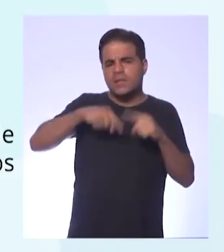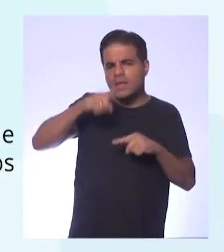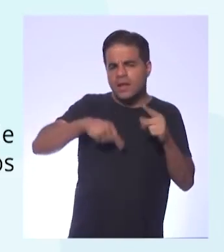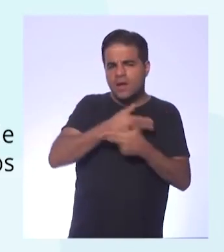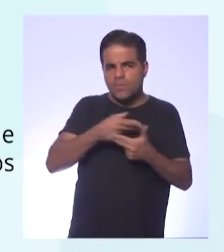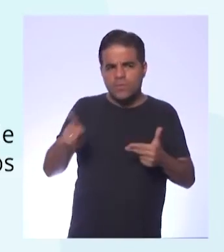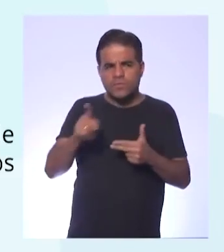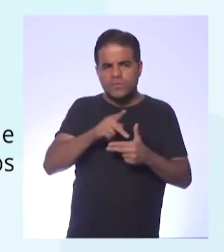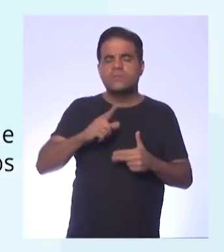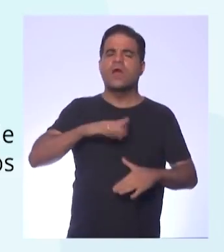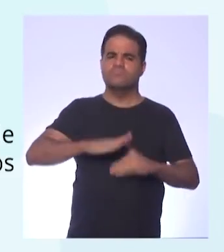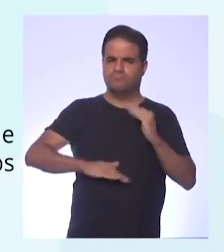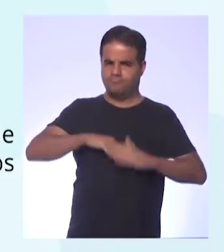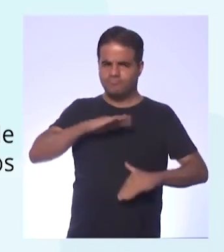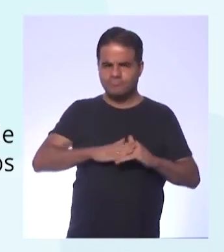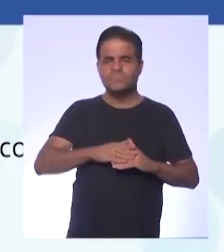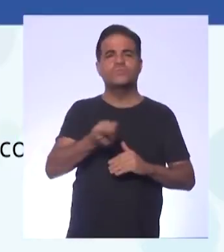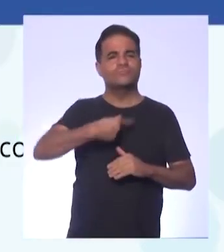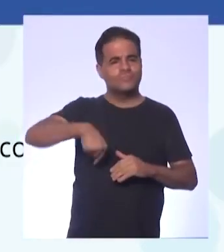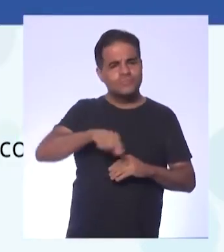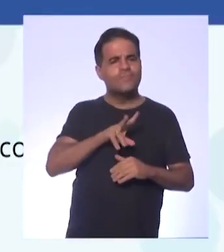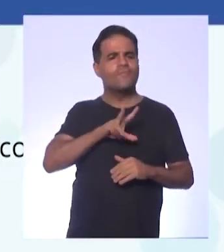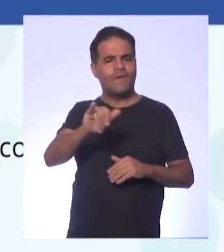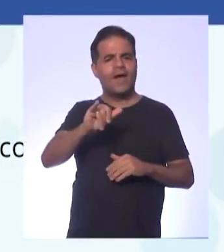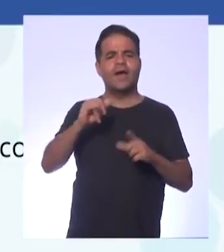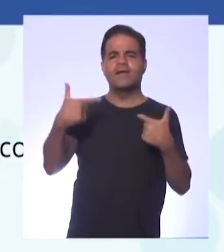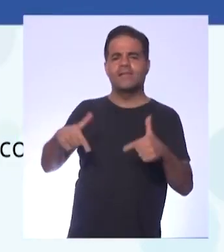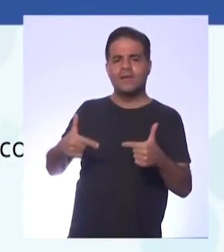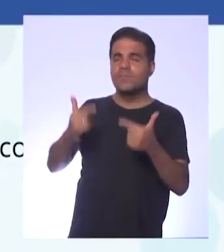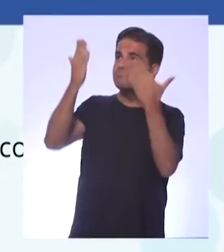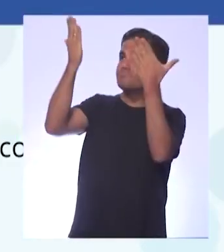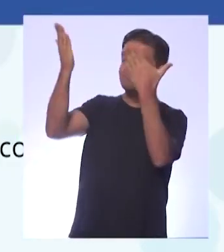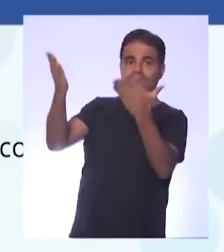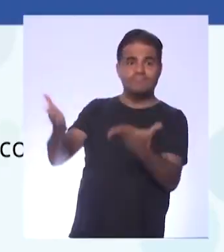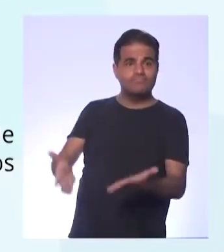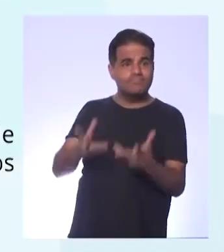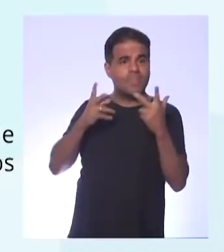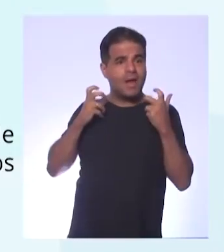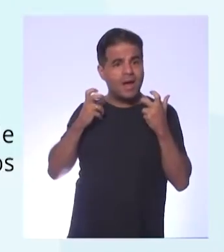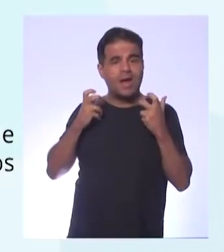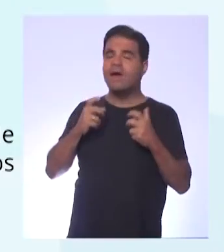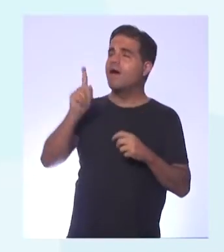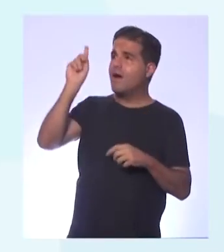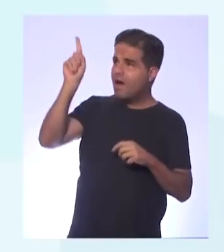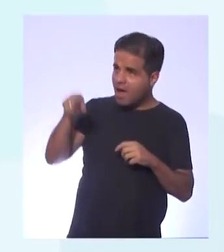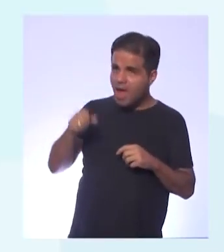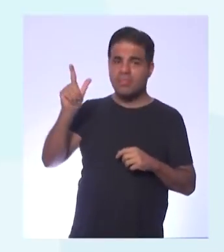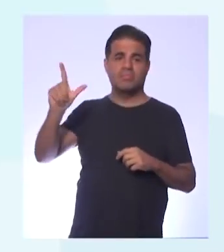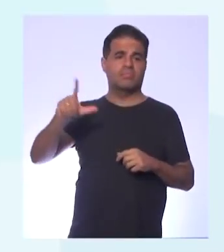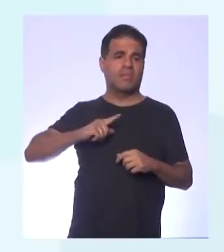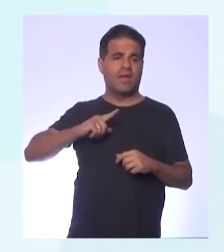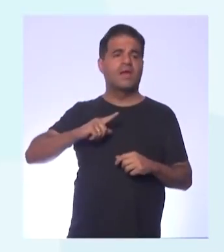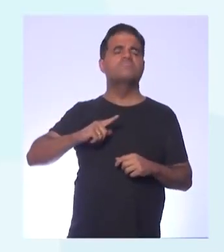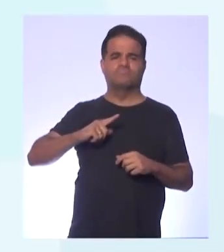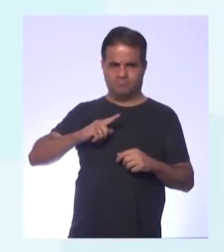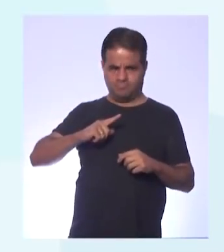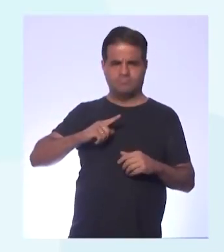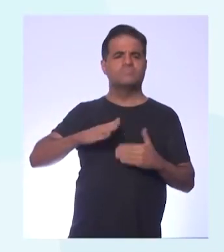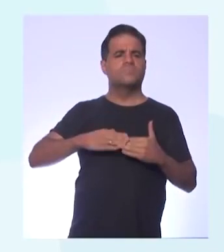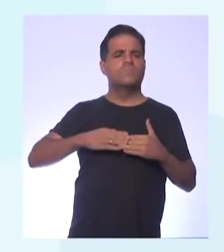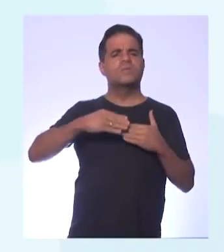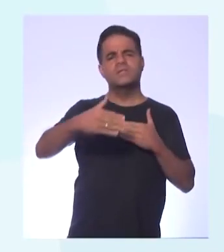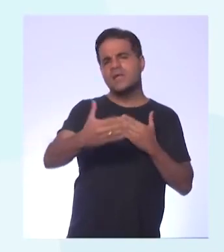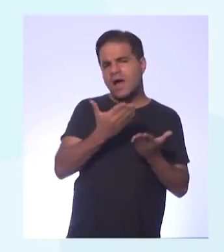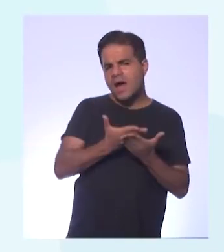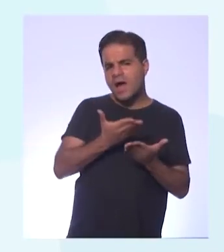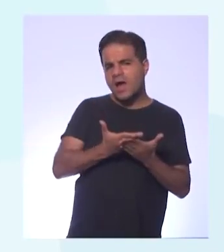a habilidade que a gente vai trabalhar aí. Mas também tem aqui, ó, caso o professor não tenha anotado, tem habilidade, tá bom? Vamos então começar a aula de hoje.